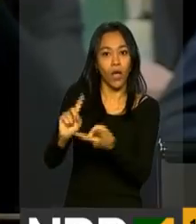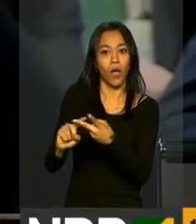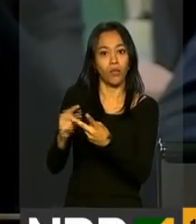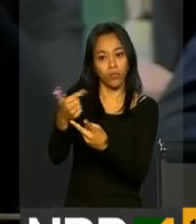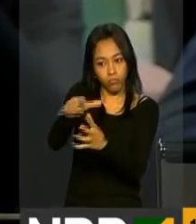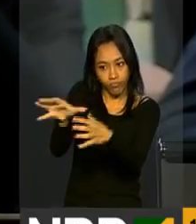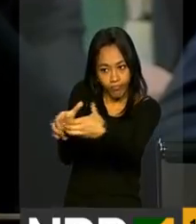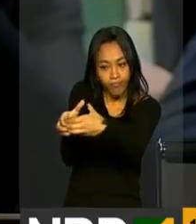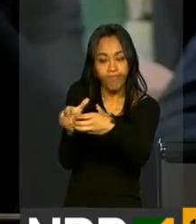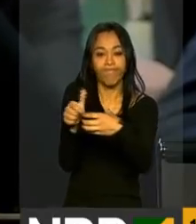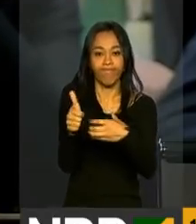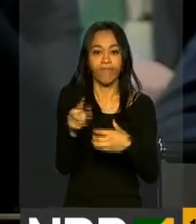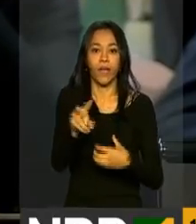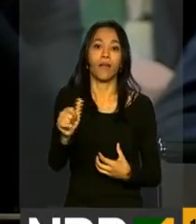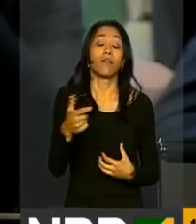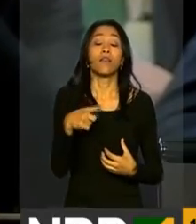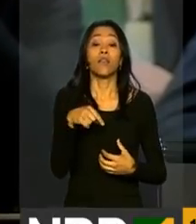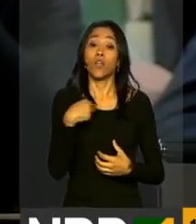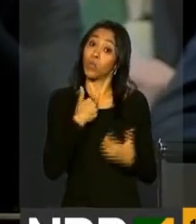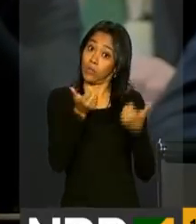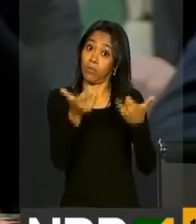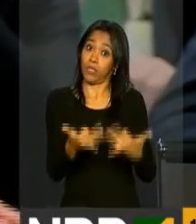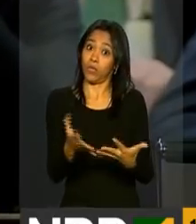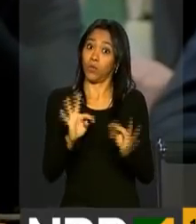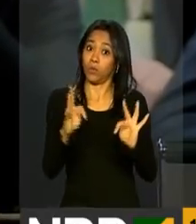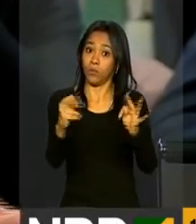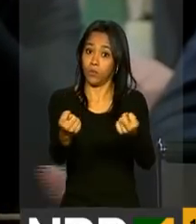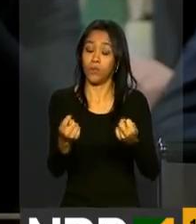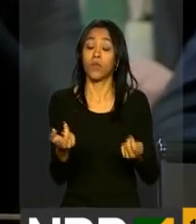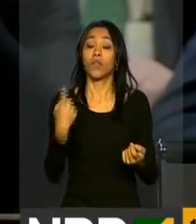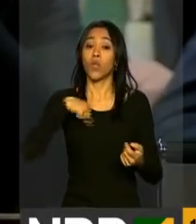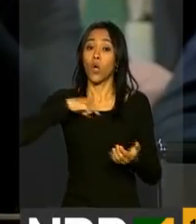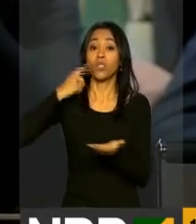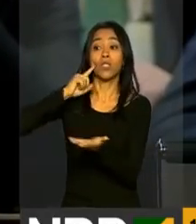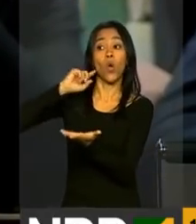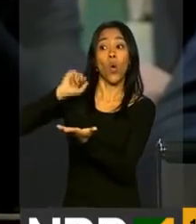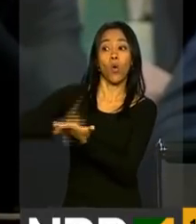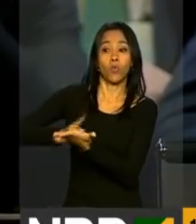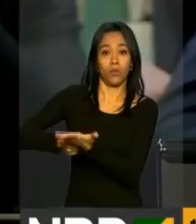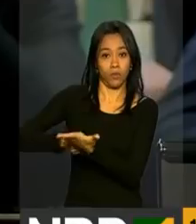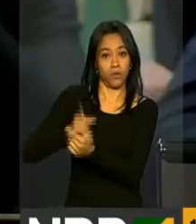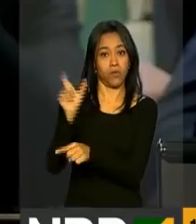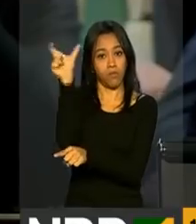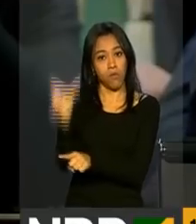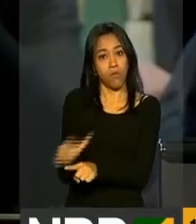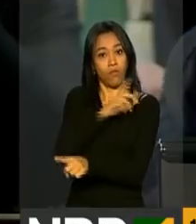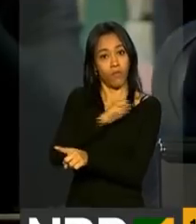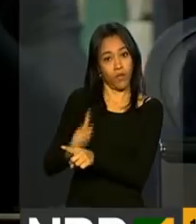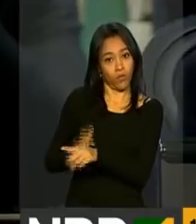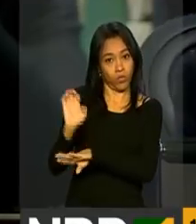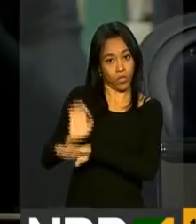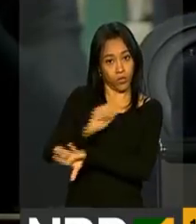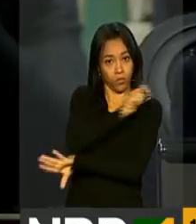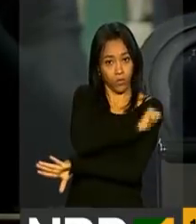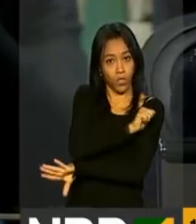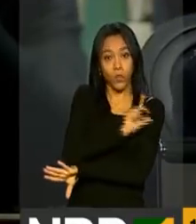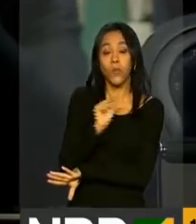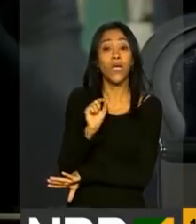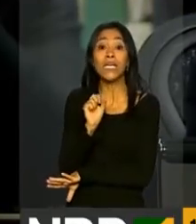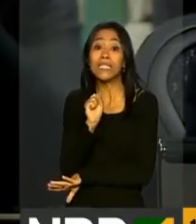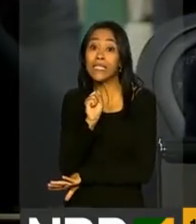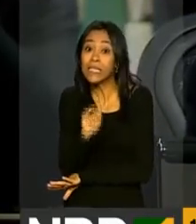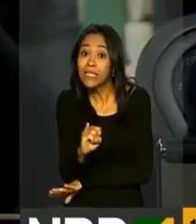também é estou fazendo um relato completo acordamos com o governador pezão que se é as